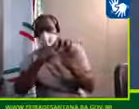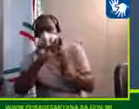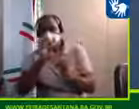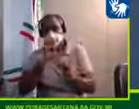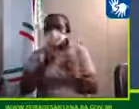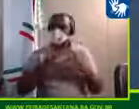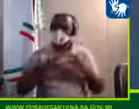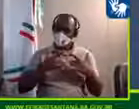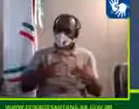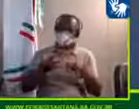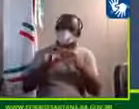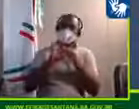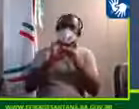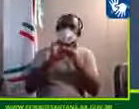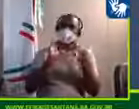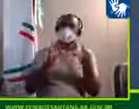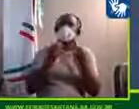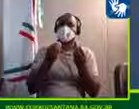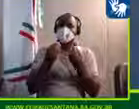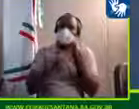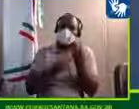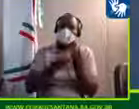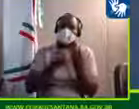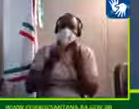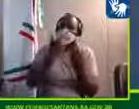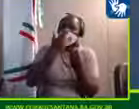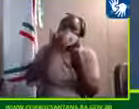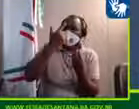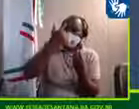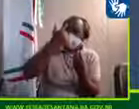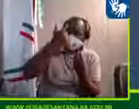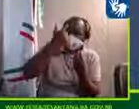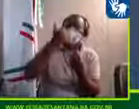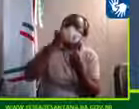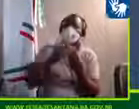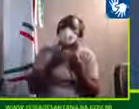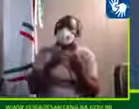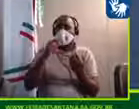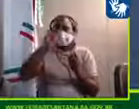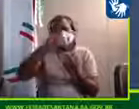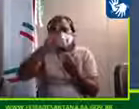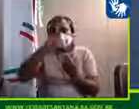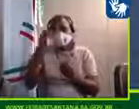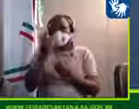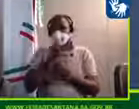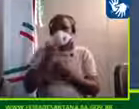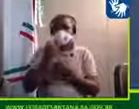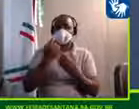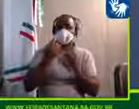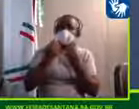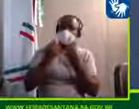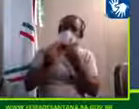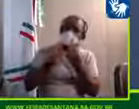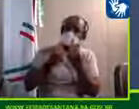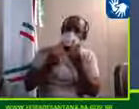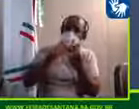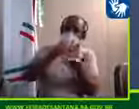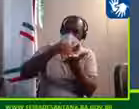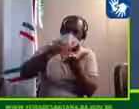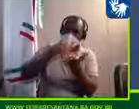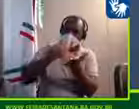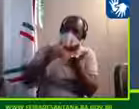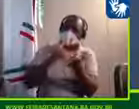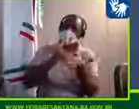poderíamos nos colocar à disposição. Eu acho que é positiva a sua lembrança, né? E eu me dirigirei, através da Secretaria de Saúde, ao